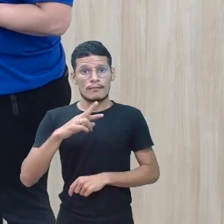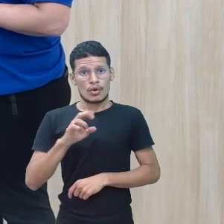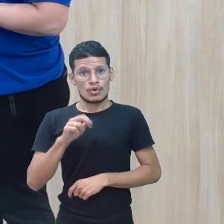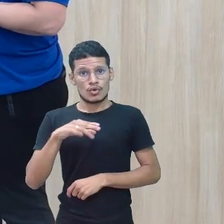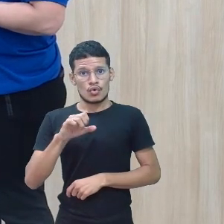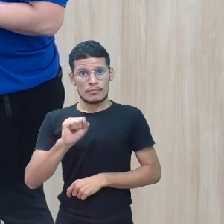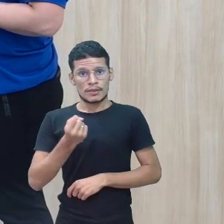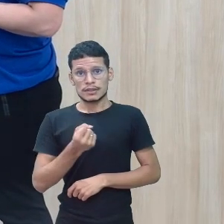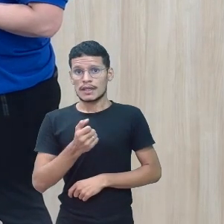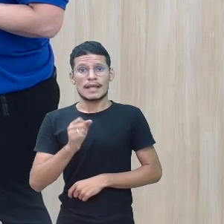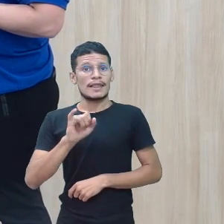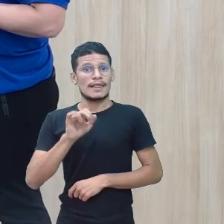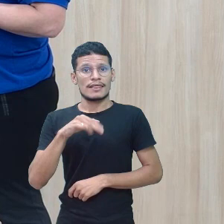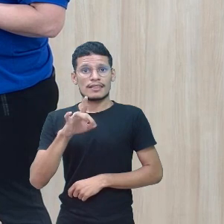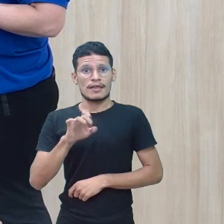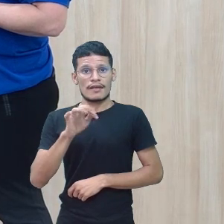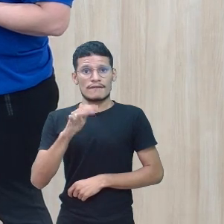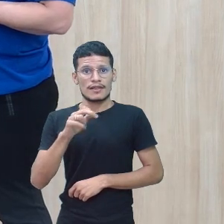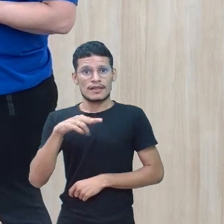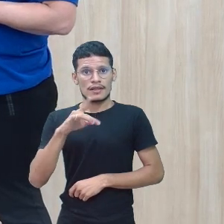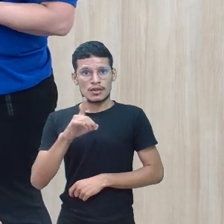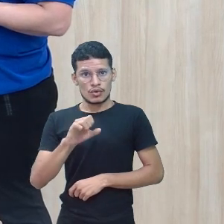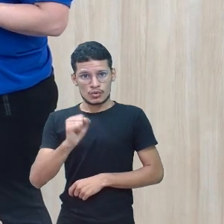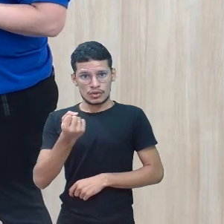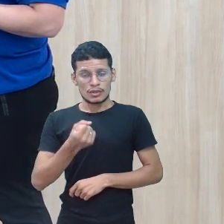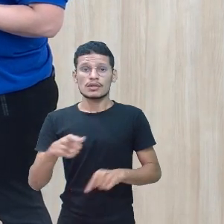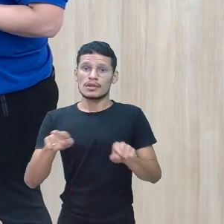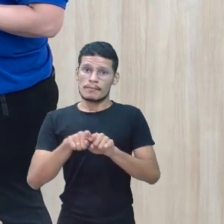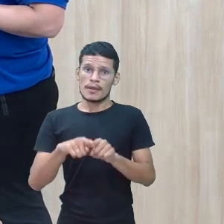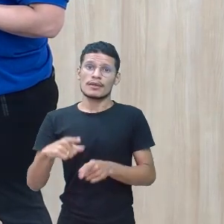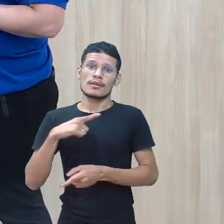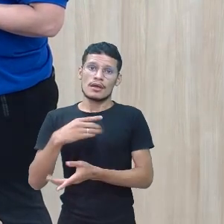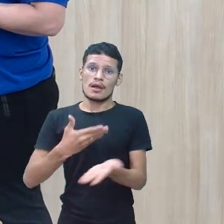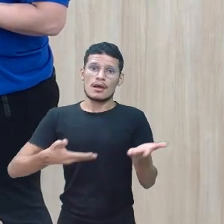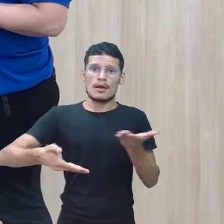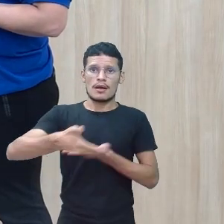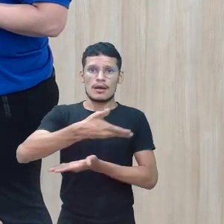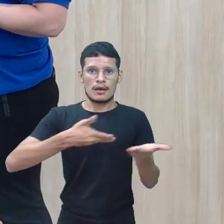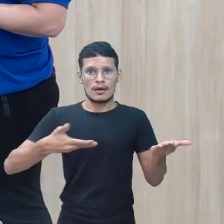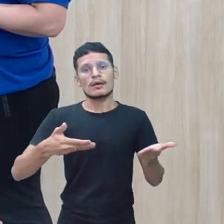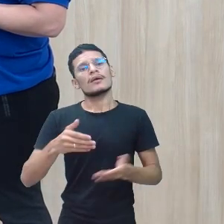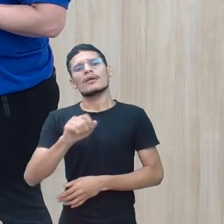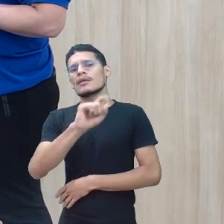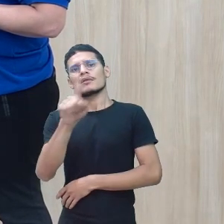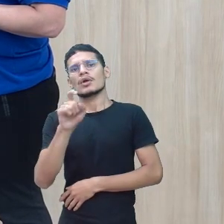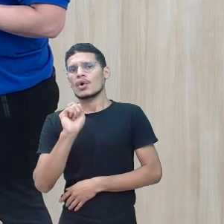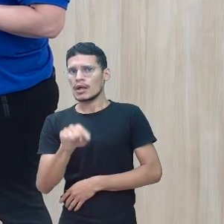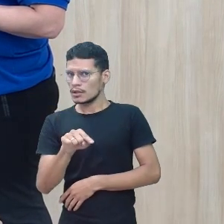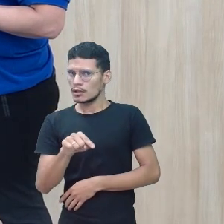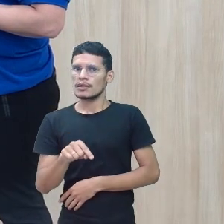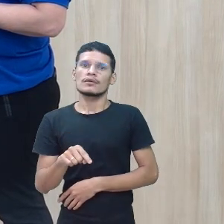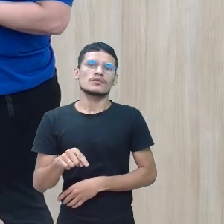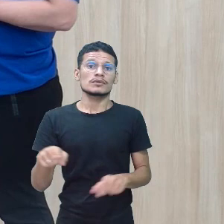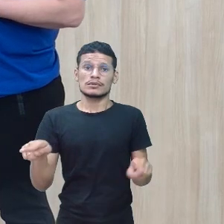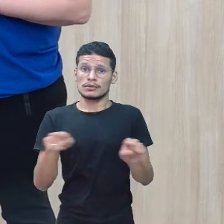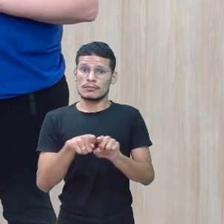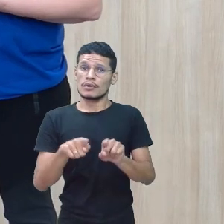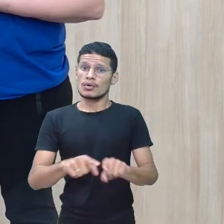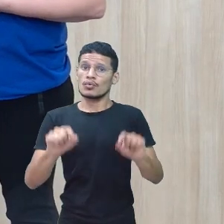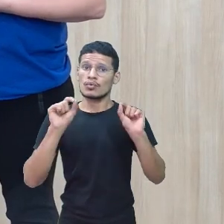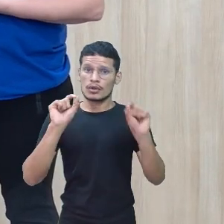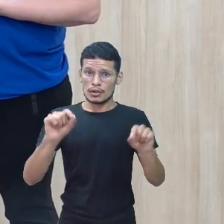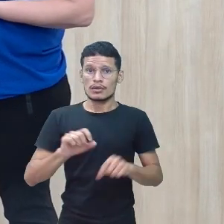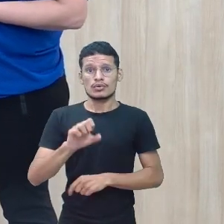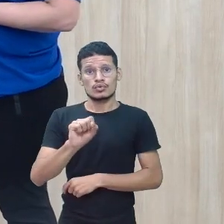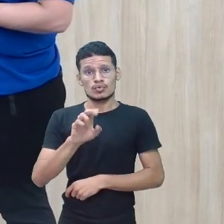indefinidos e nós temos os relativos também. Os interrogativos, nós temos também